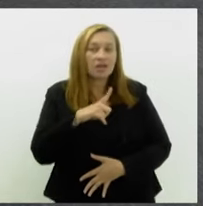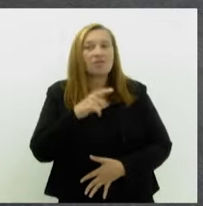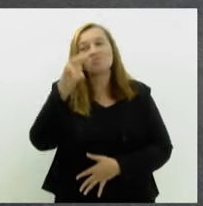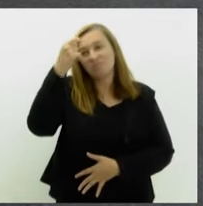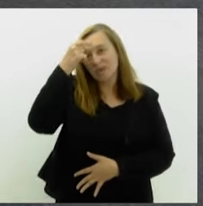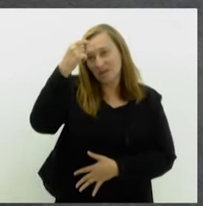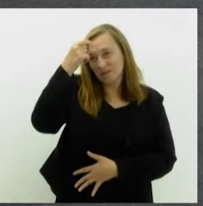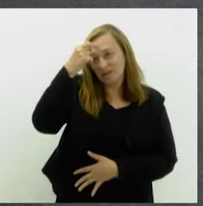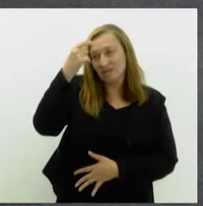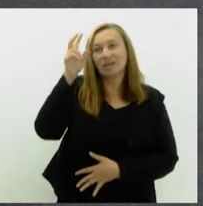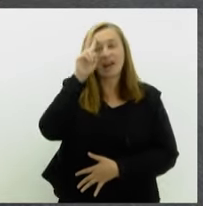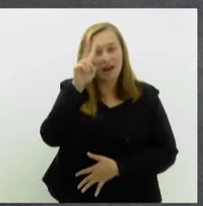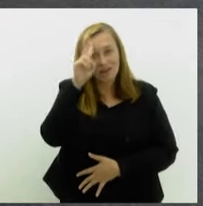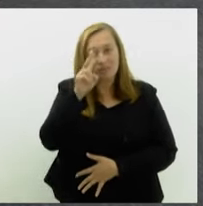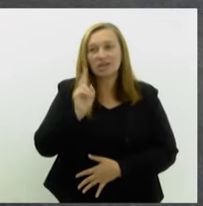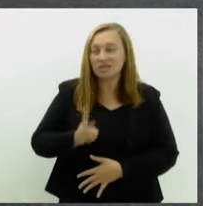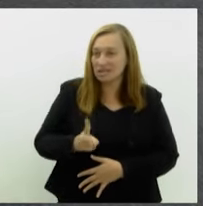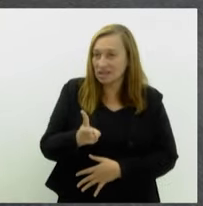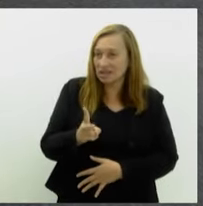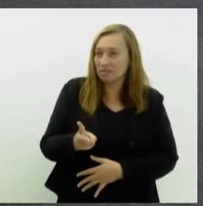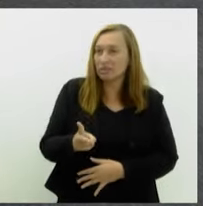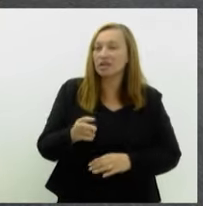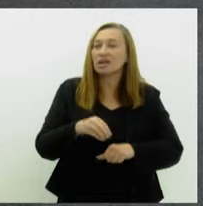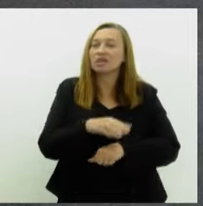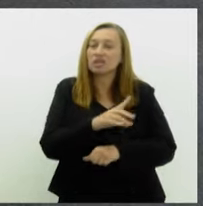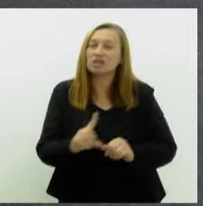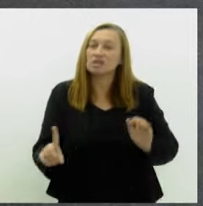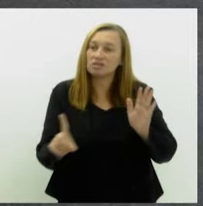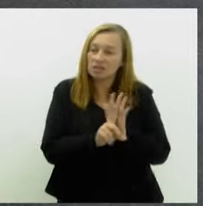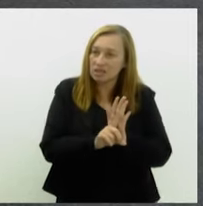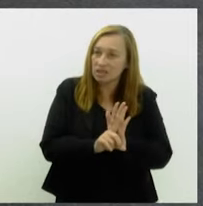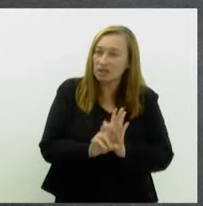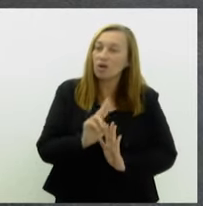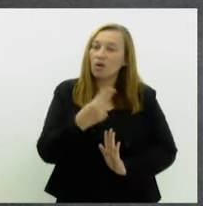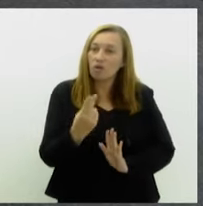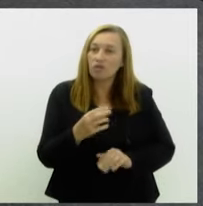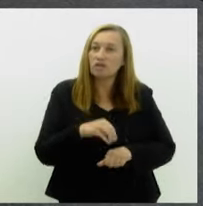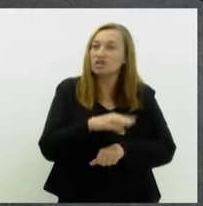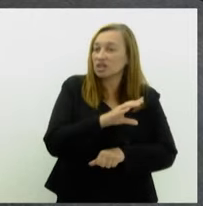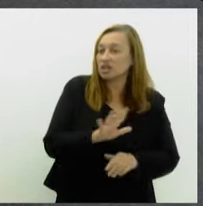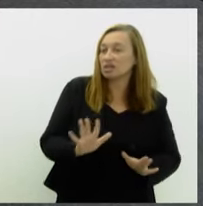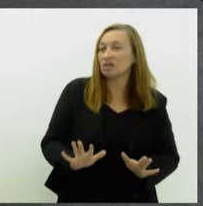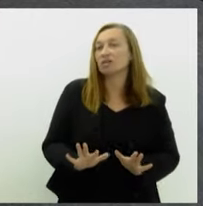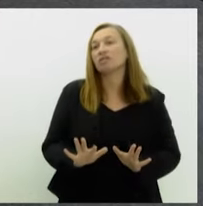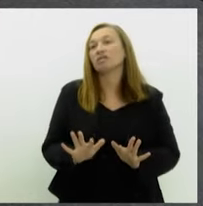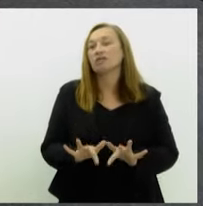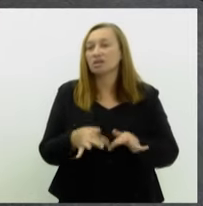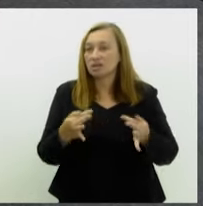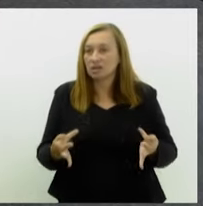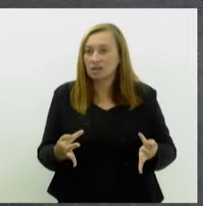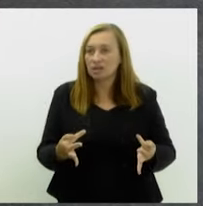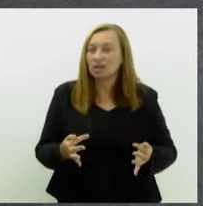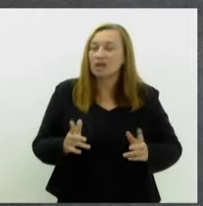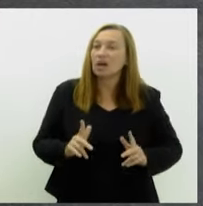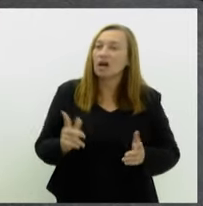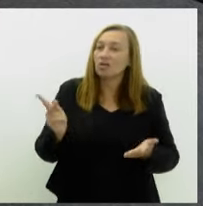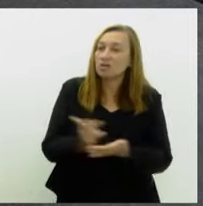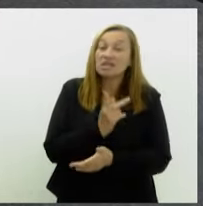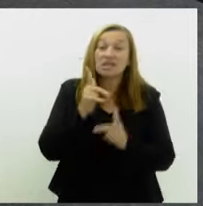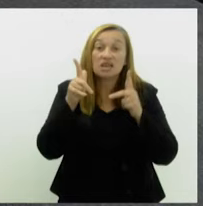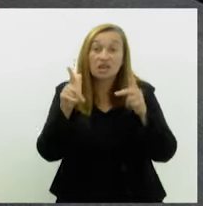e lembrarei toda vez que uma indicação simples ou uma indicação legislativa incorrer na mesma